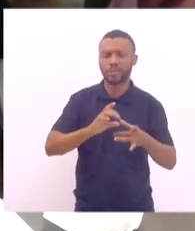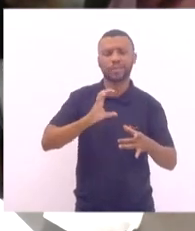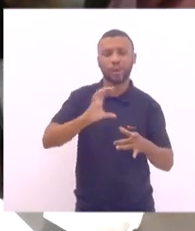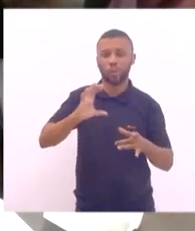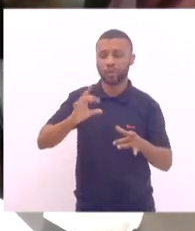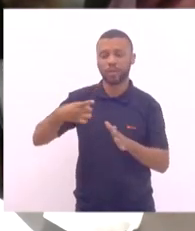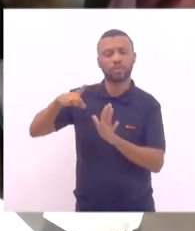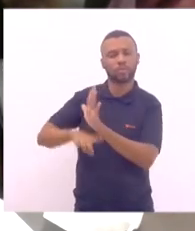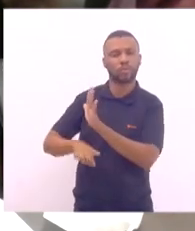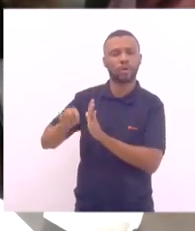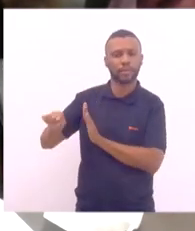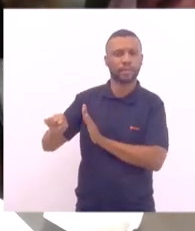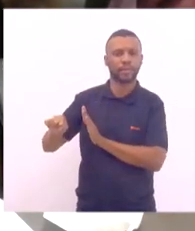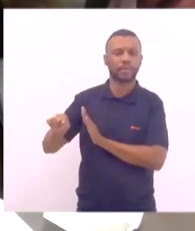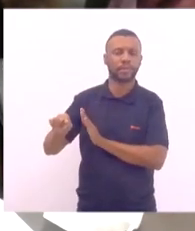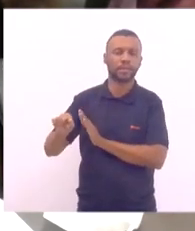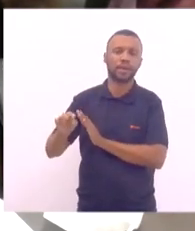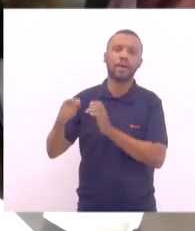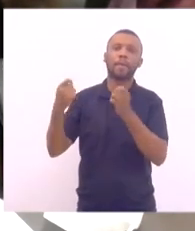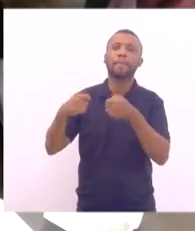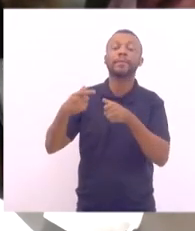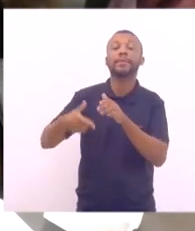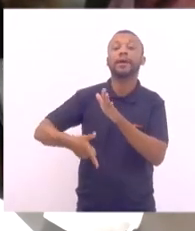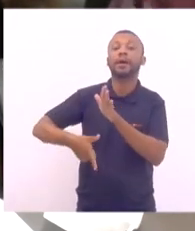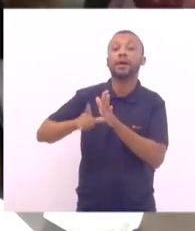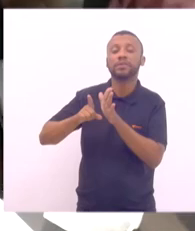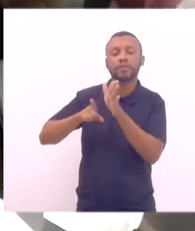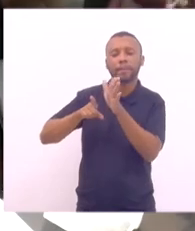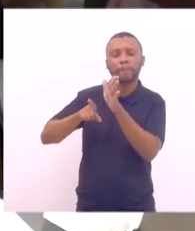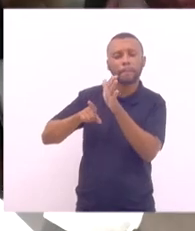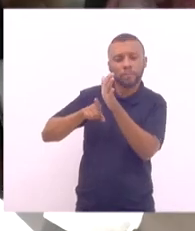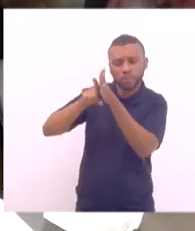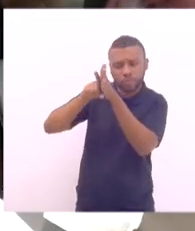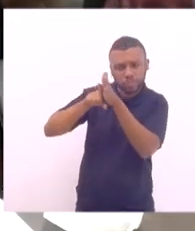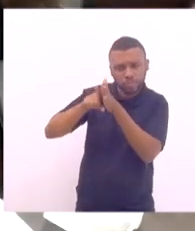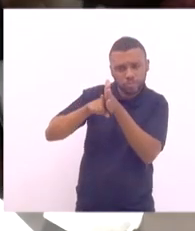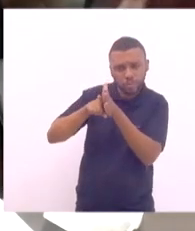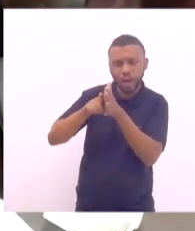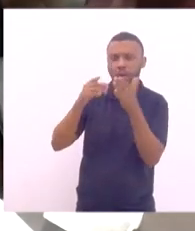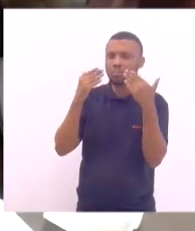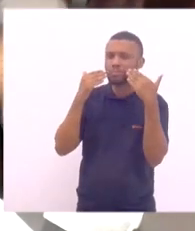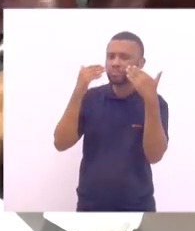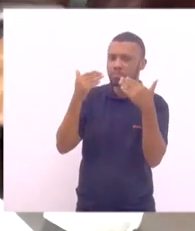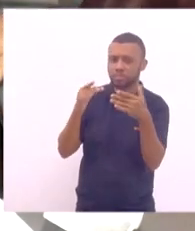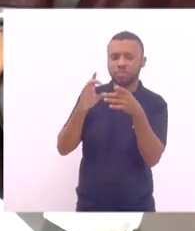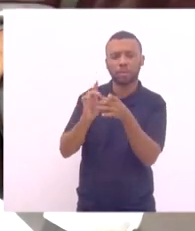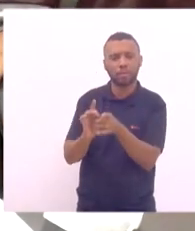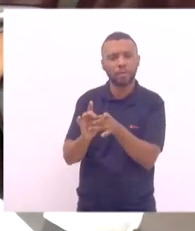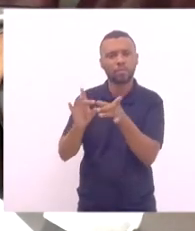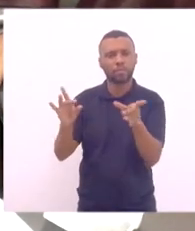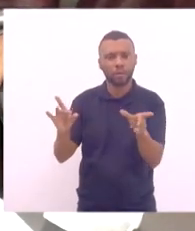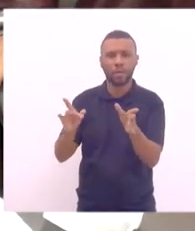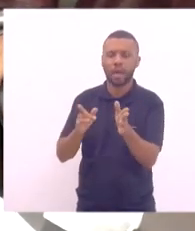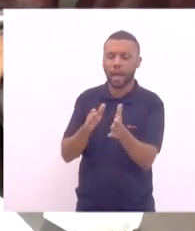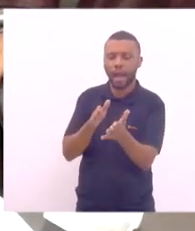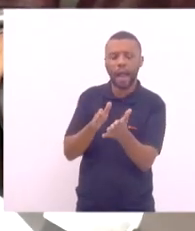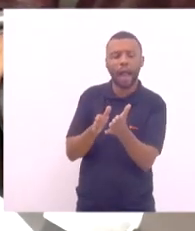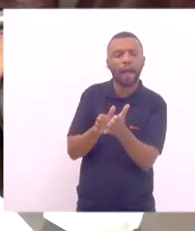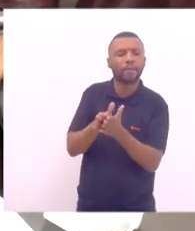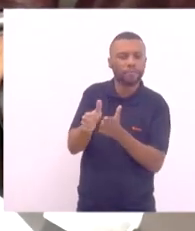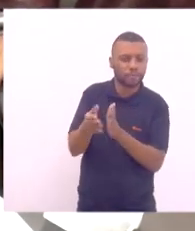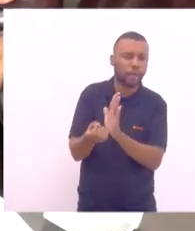devem realizar consulta expressa ao consumidor para que possa autorizar a emissão.